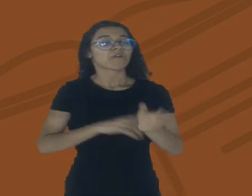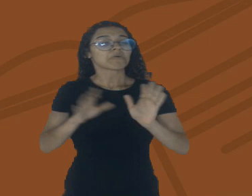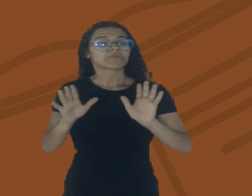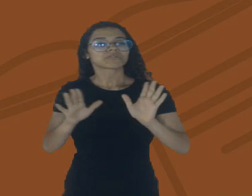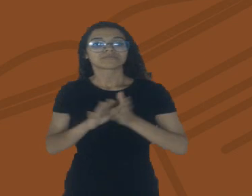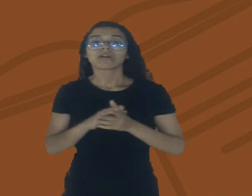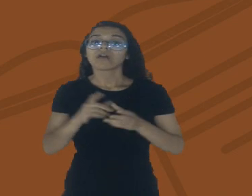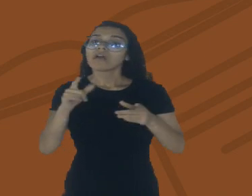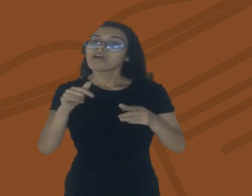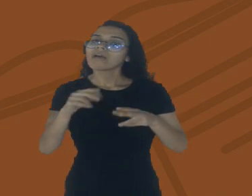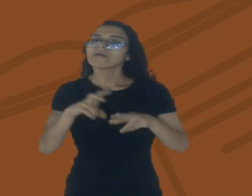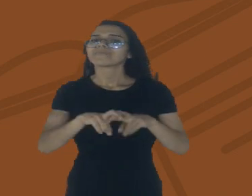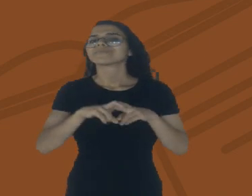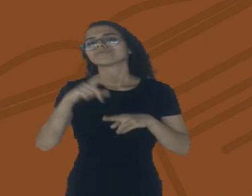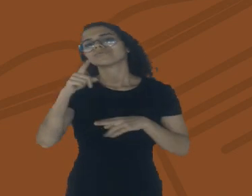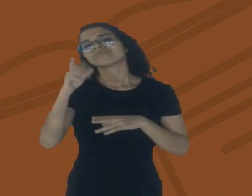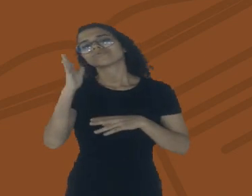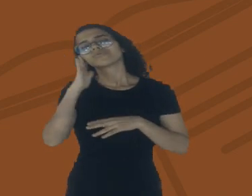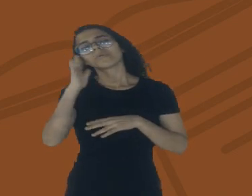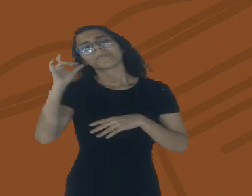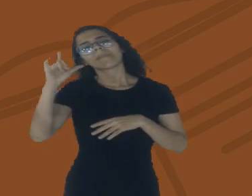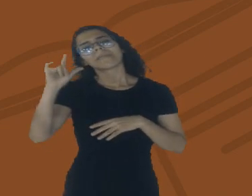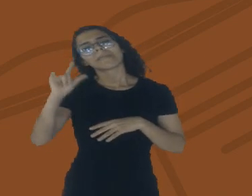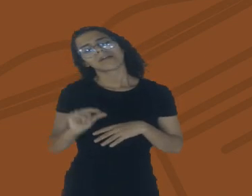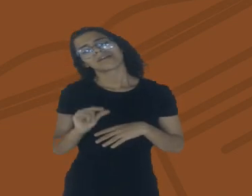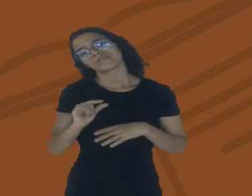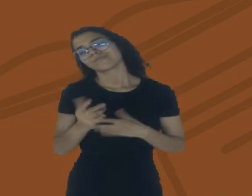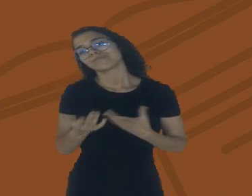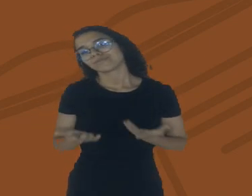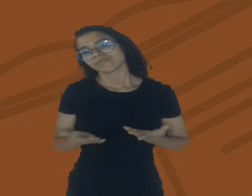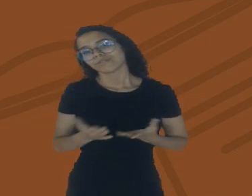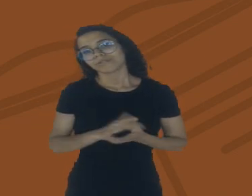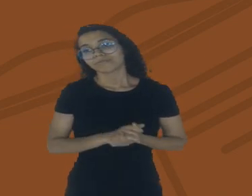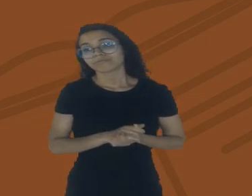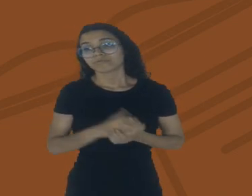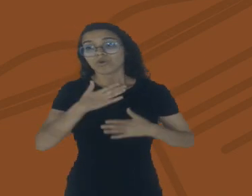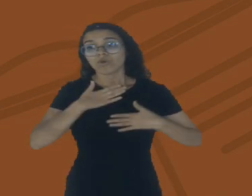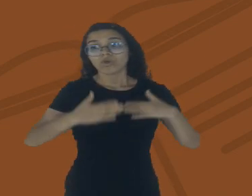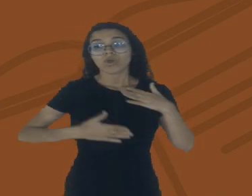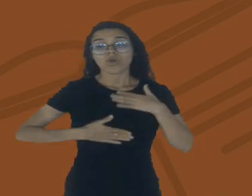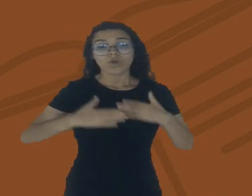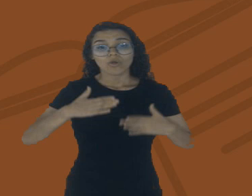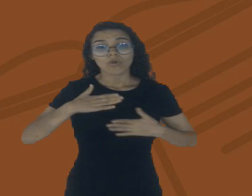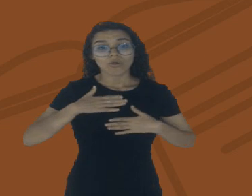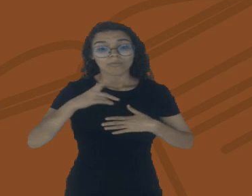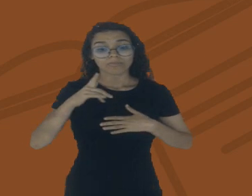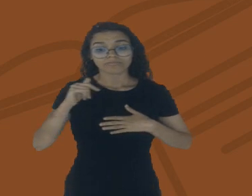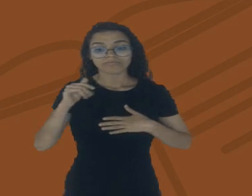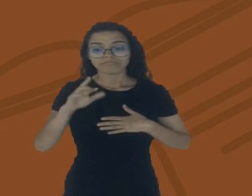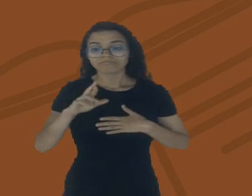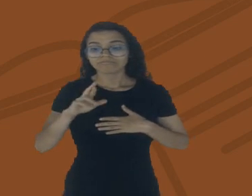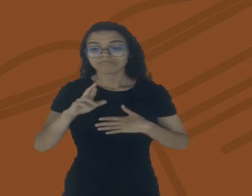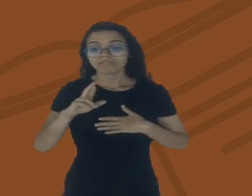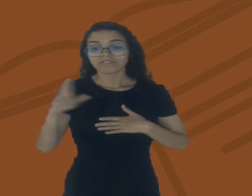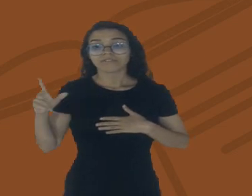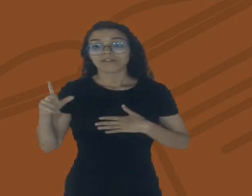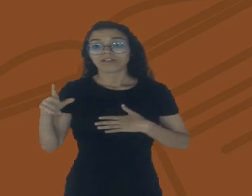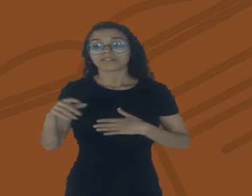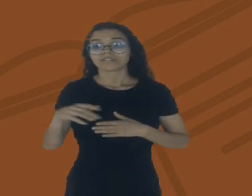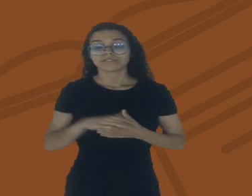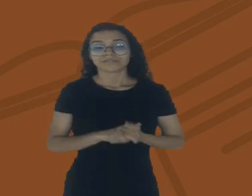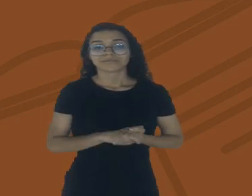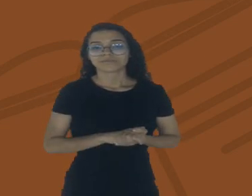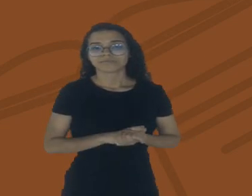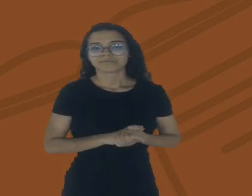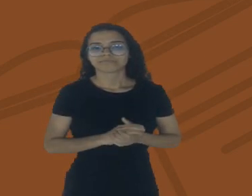isso está relacionado também com porque você não descansou o necessário, né? O seu corpo está reagindo de uma forma totalmente contrária do que ele deveria